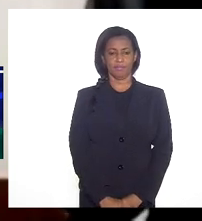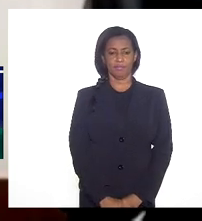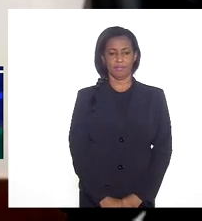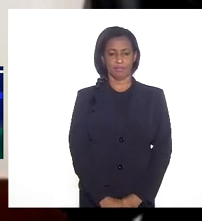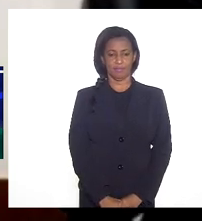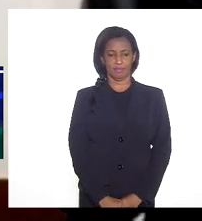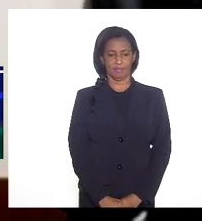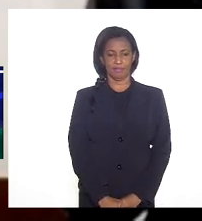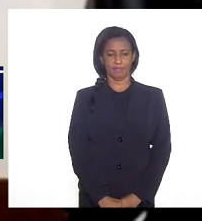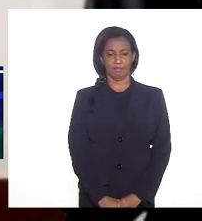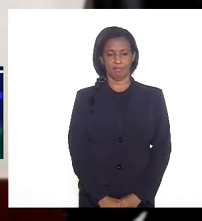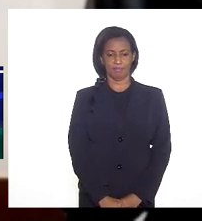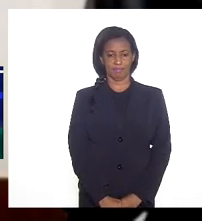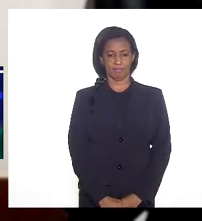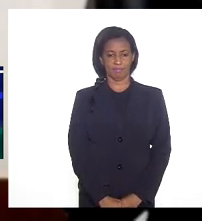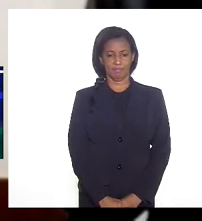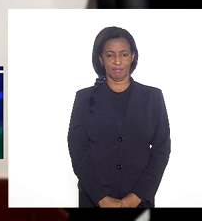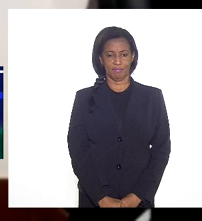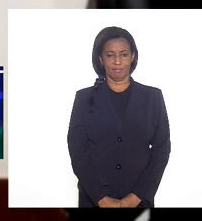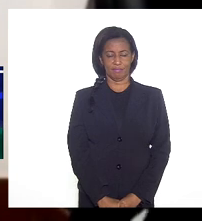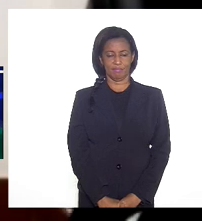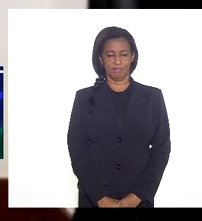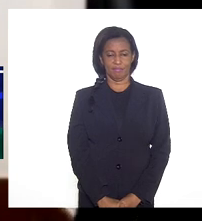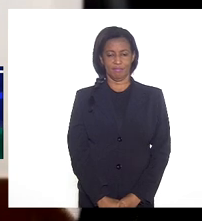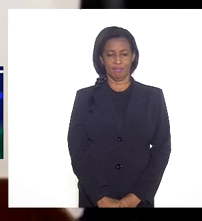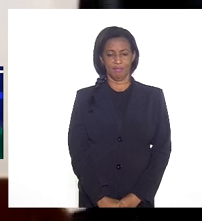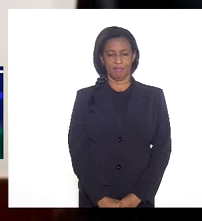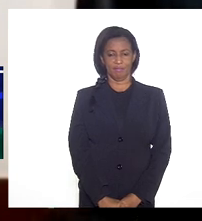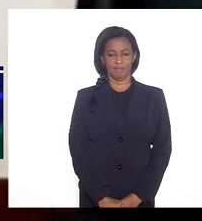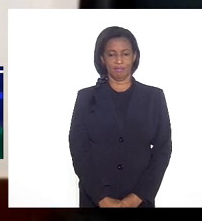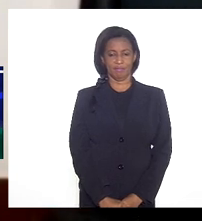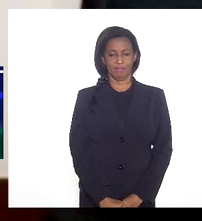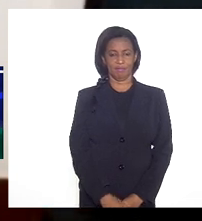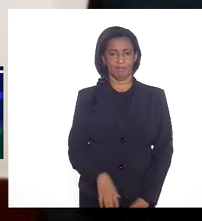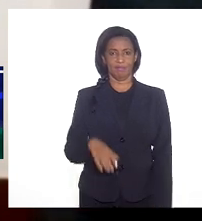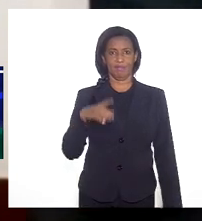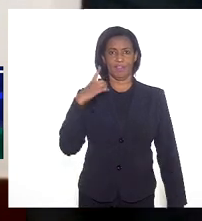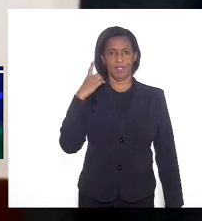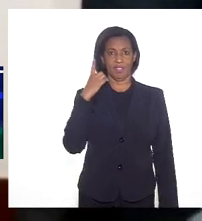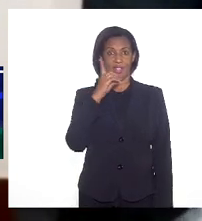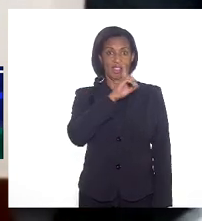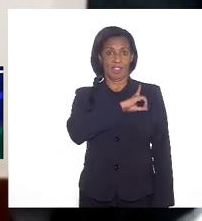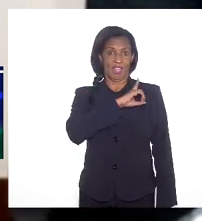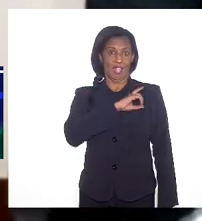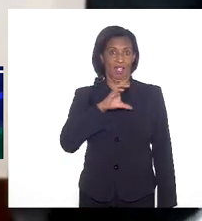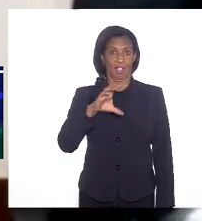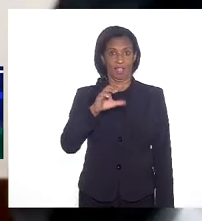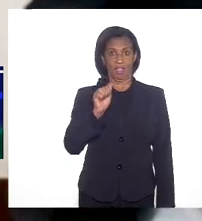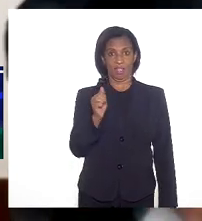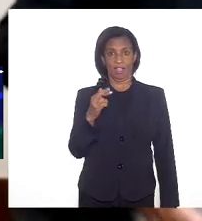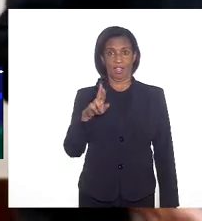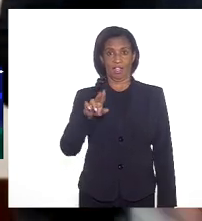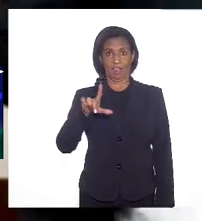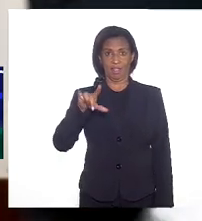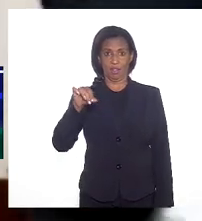Deputado Daniel Librelon Deputado delegado Carlos Augusto